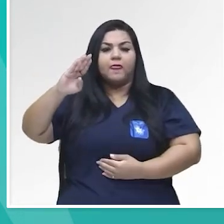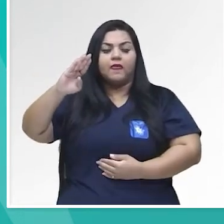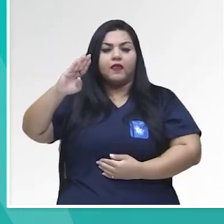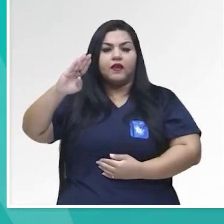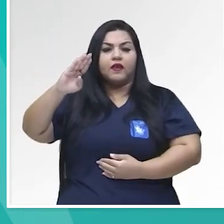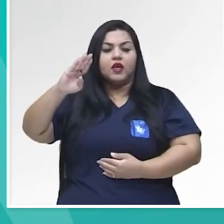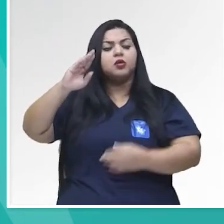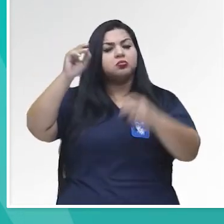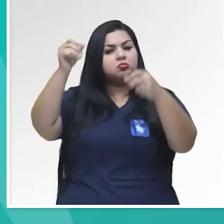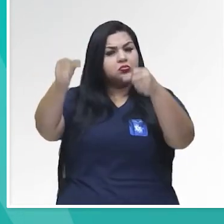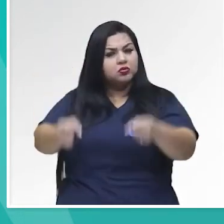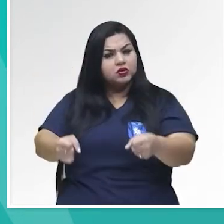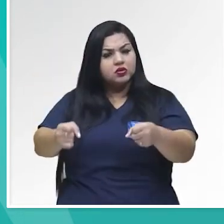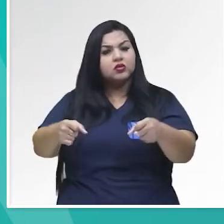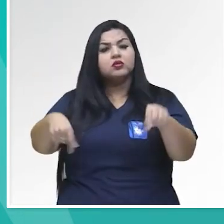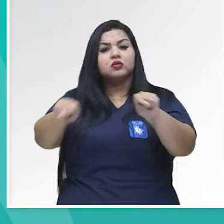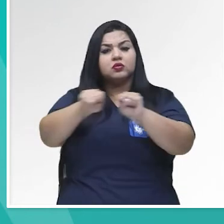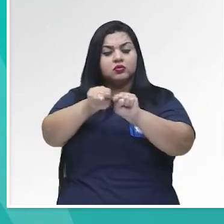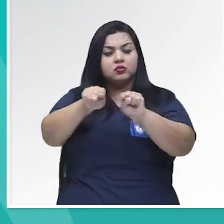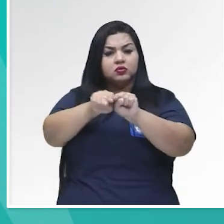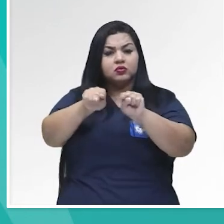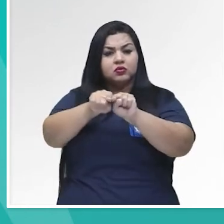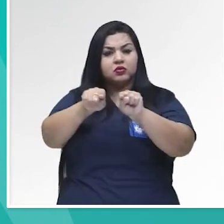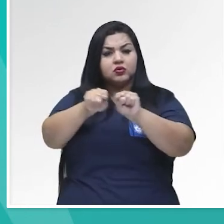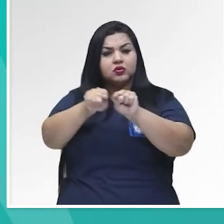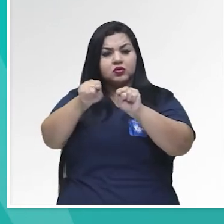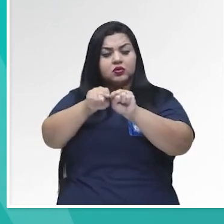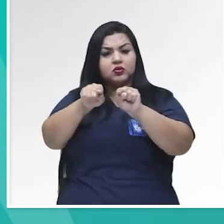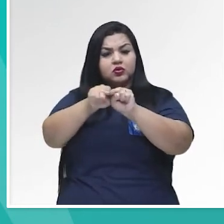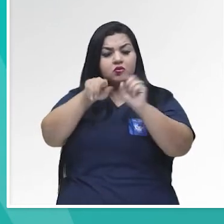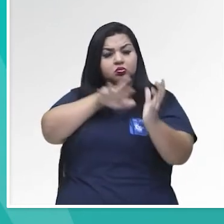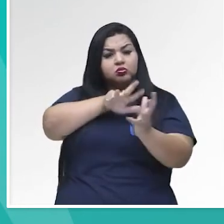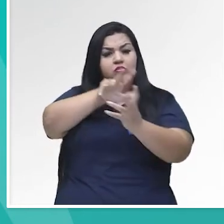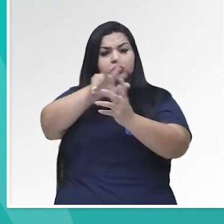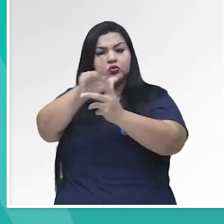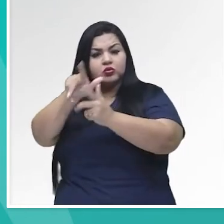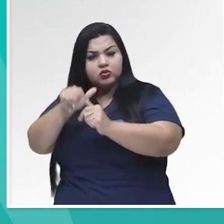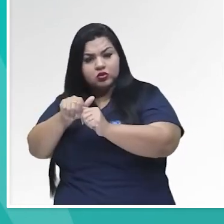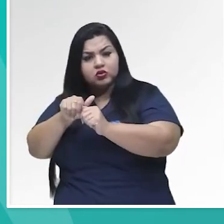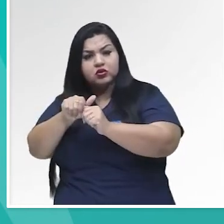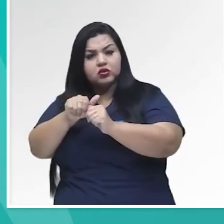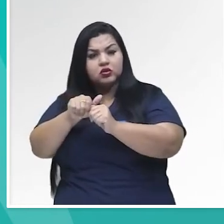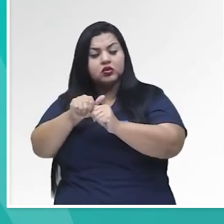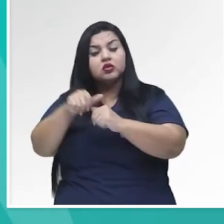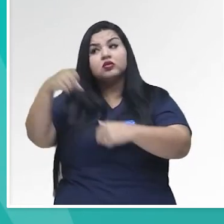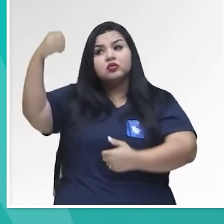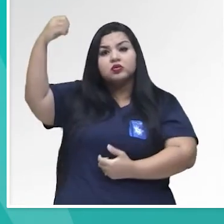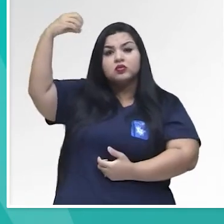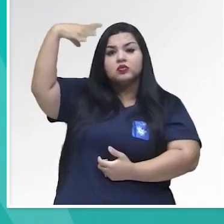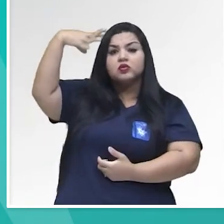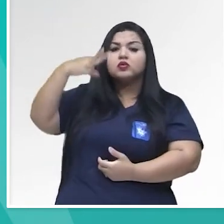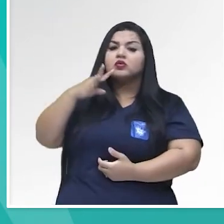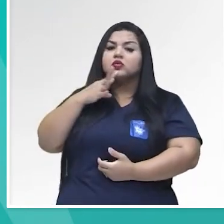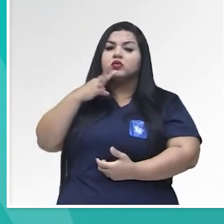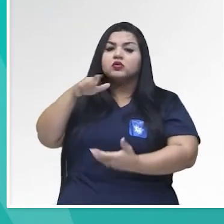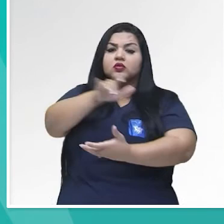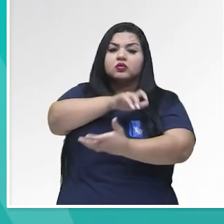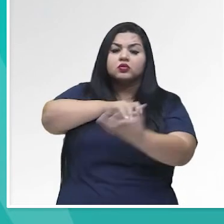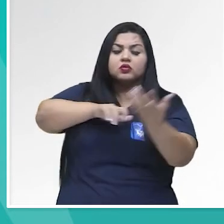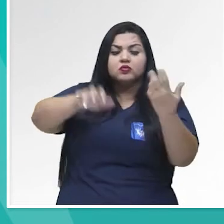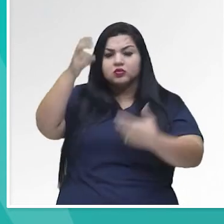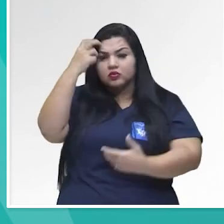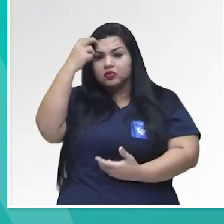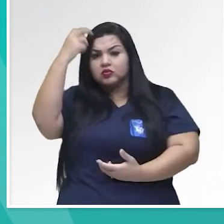do poder e também da explicação sobre o mundo. E aqui no Iluminismo nós vamos perceber um movimento de intelectuais